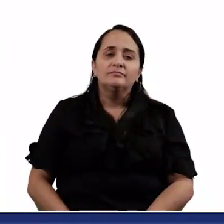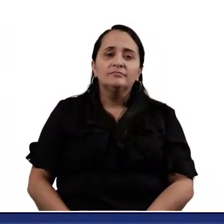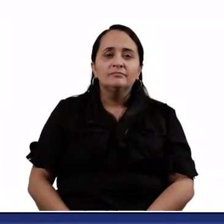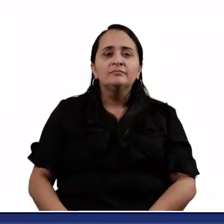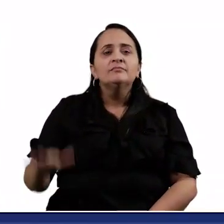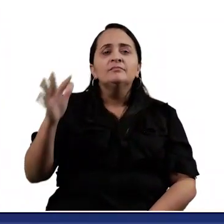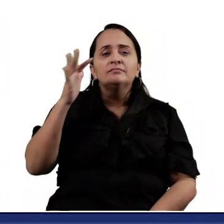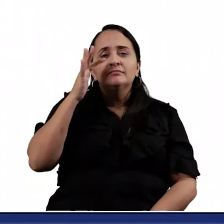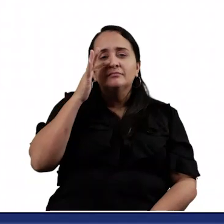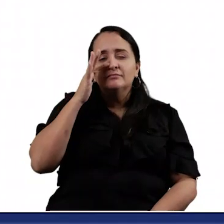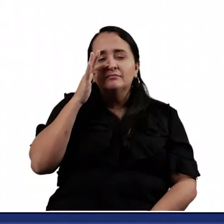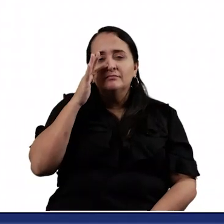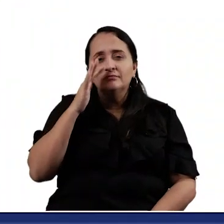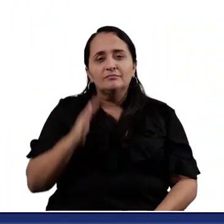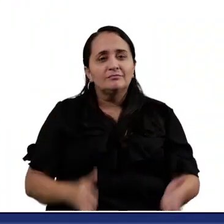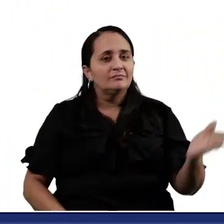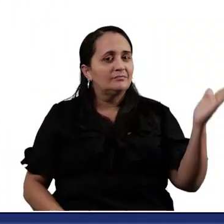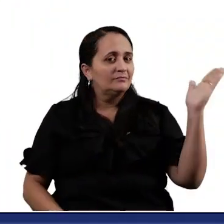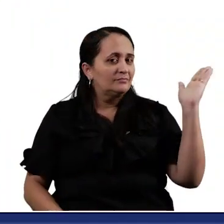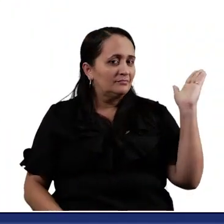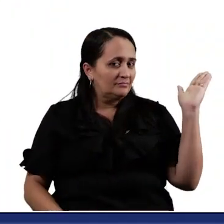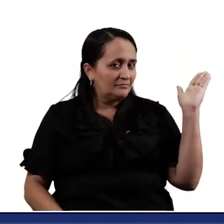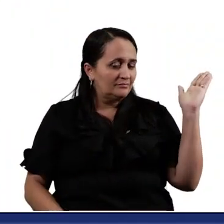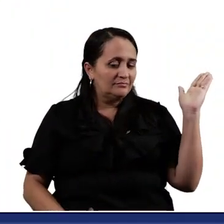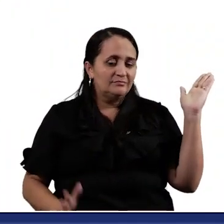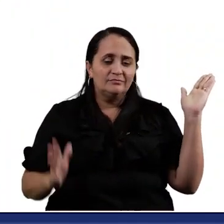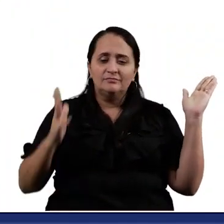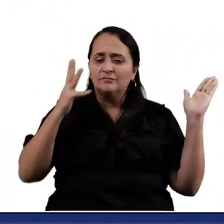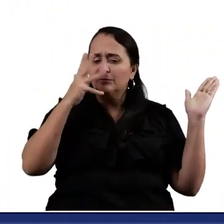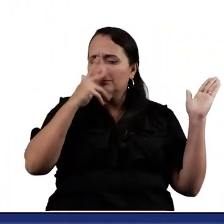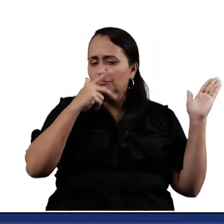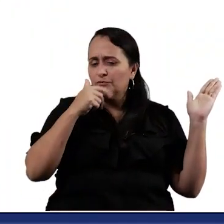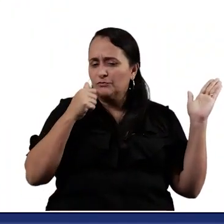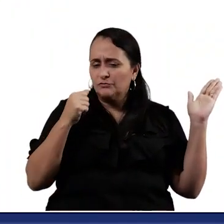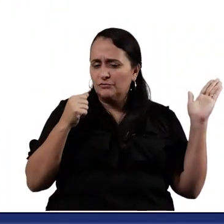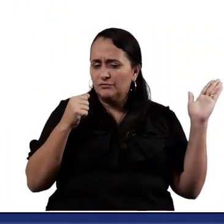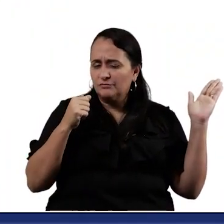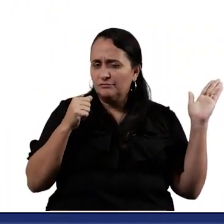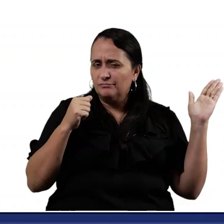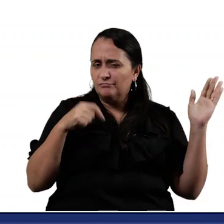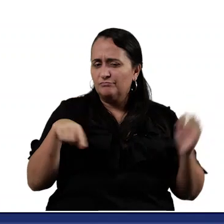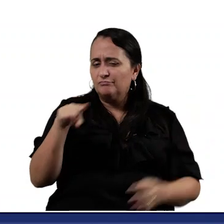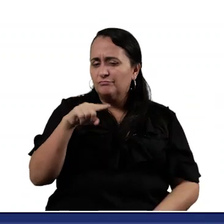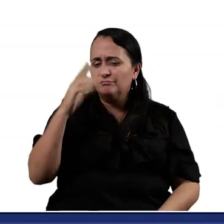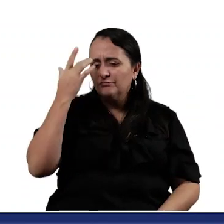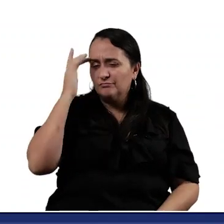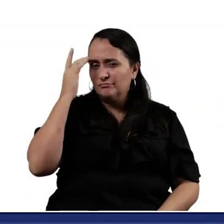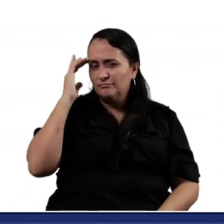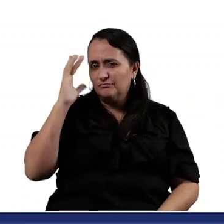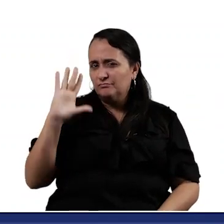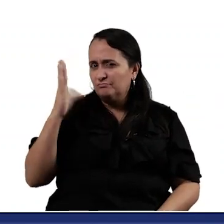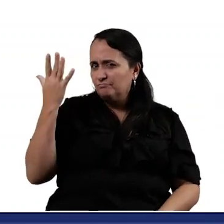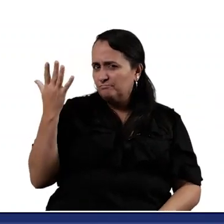observando essa imagem tão bonitinha O que vocês acham que vai acontecer será que